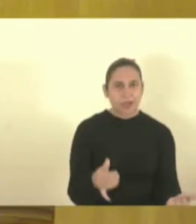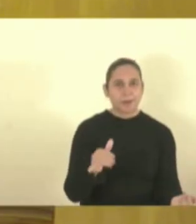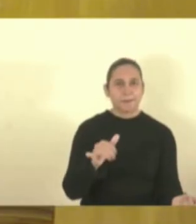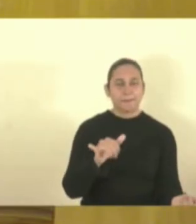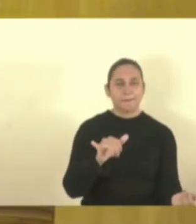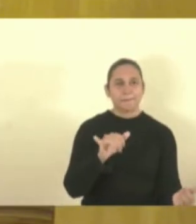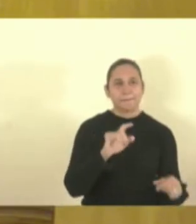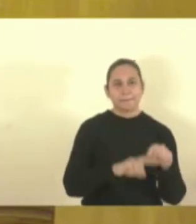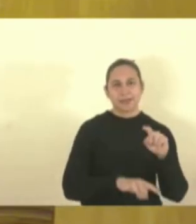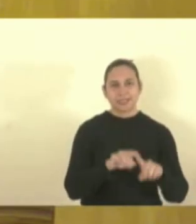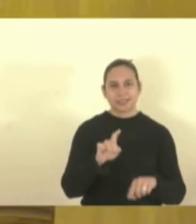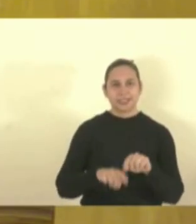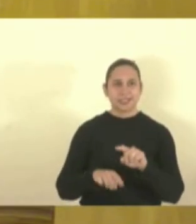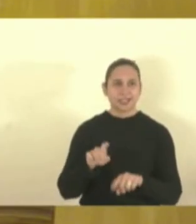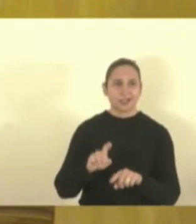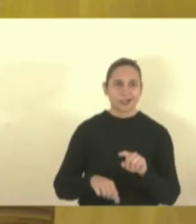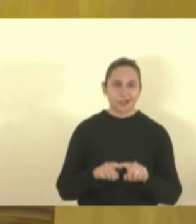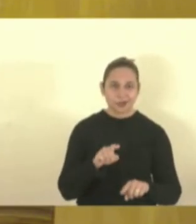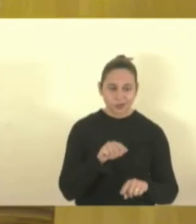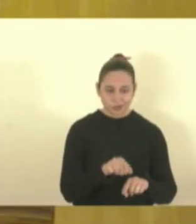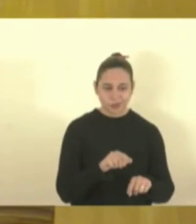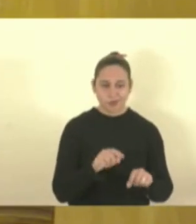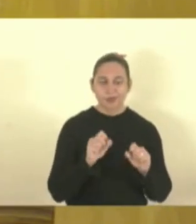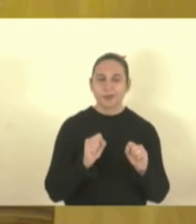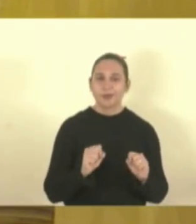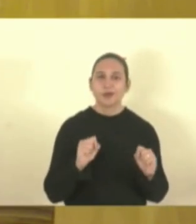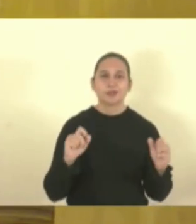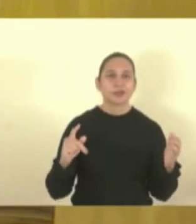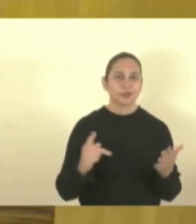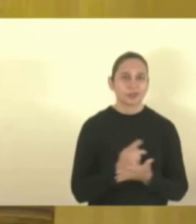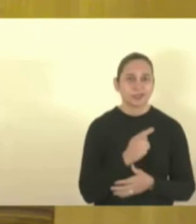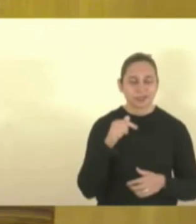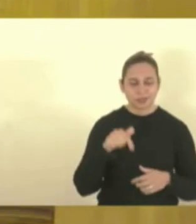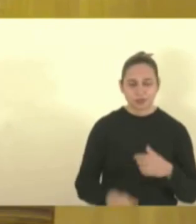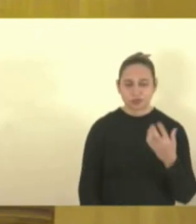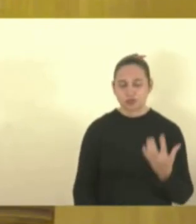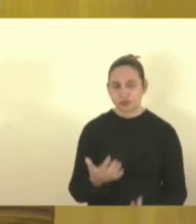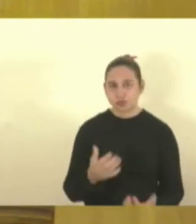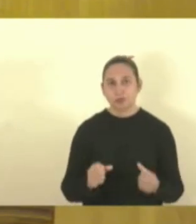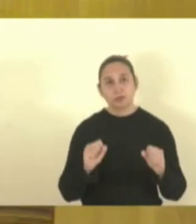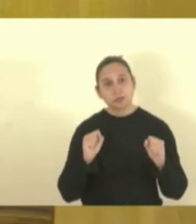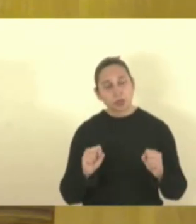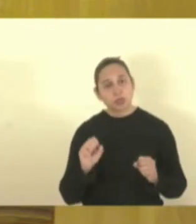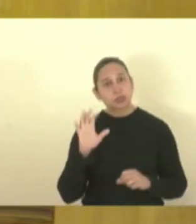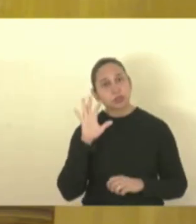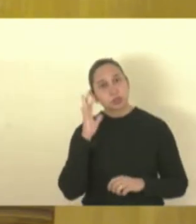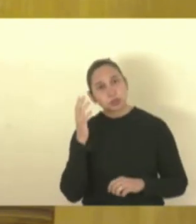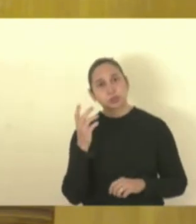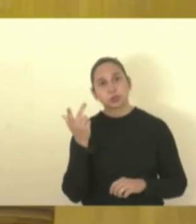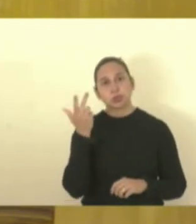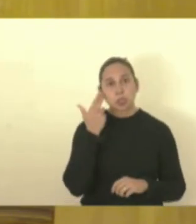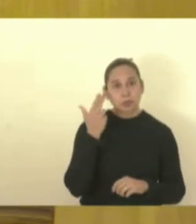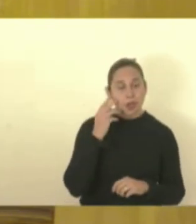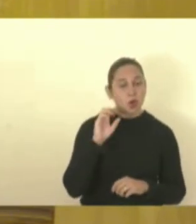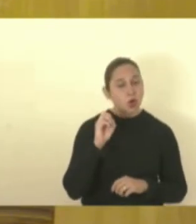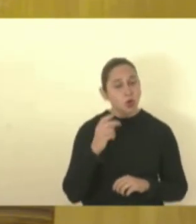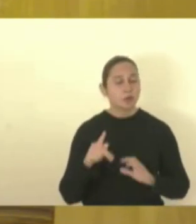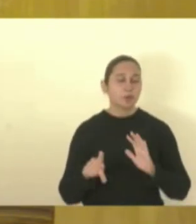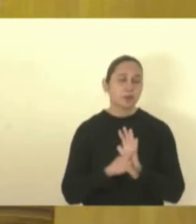os potenciais de ignição dessa matéria orgânica são muito elevados, seja por causas naturais ou seja por causas